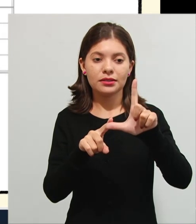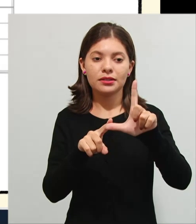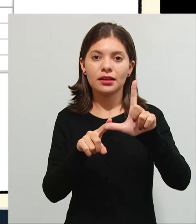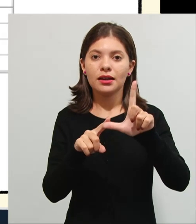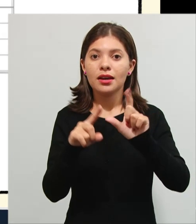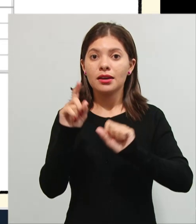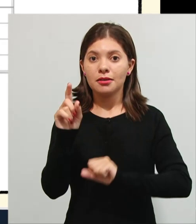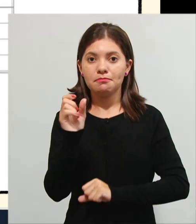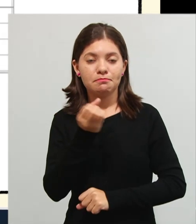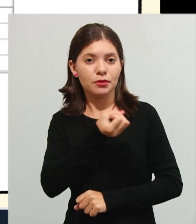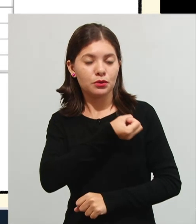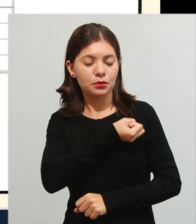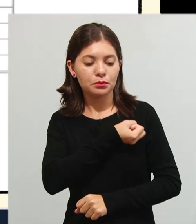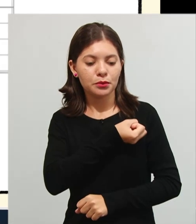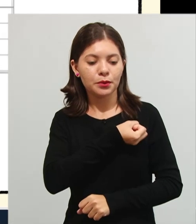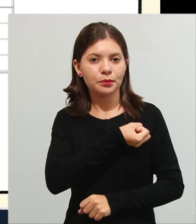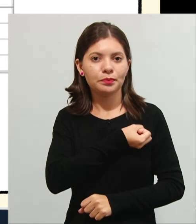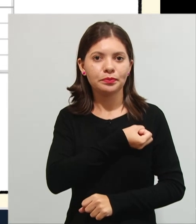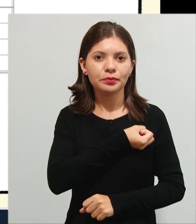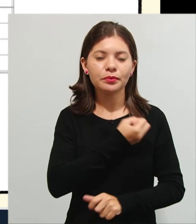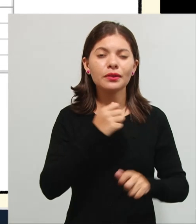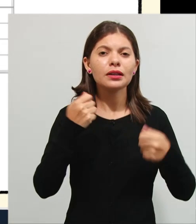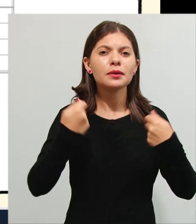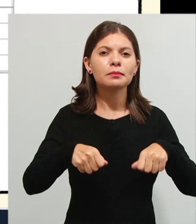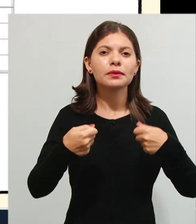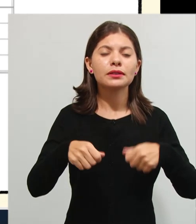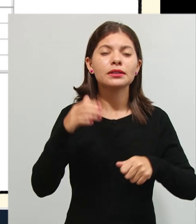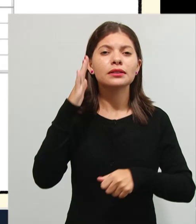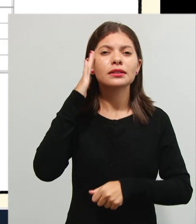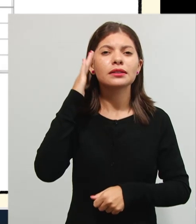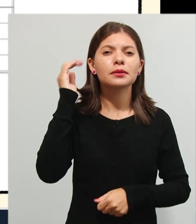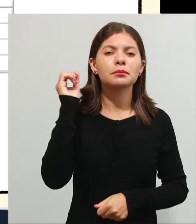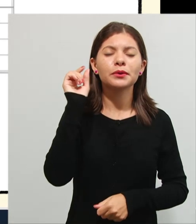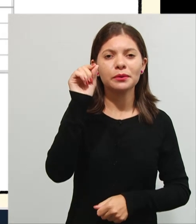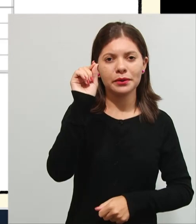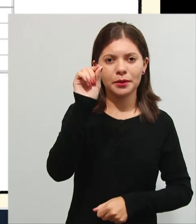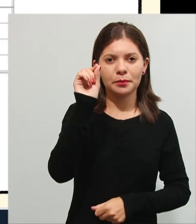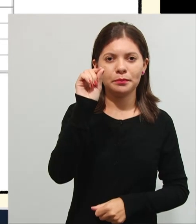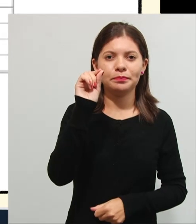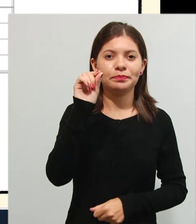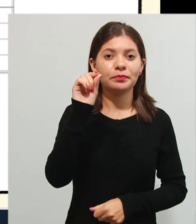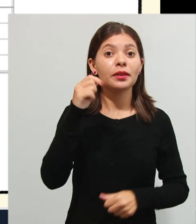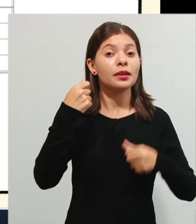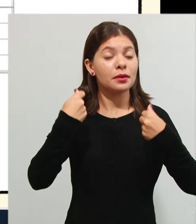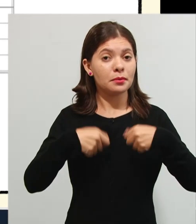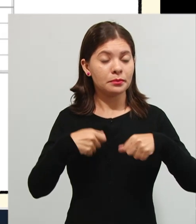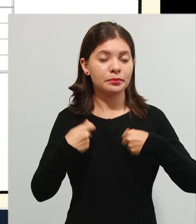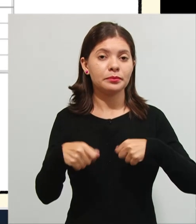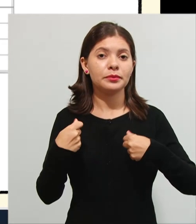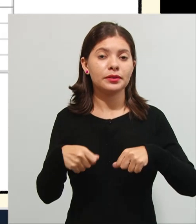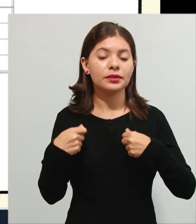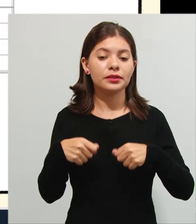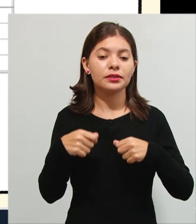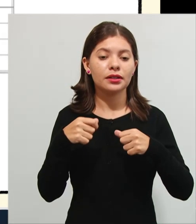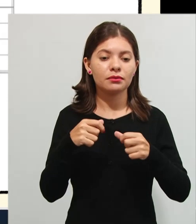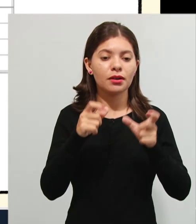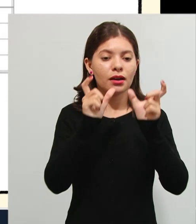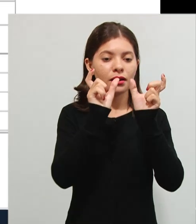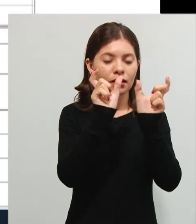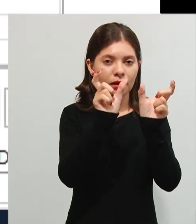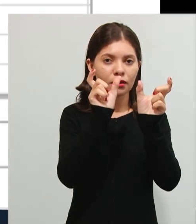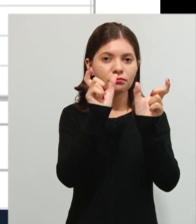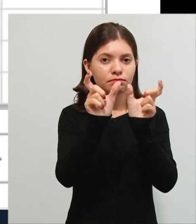tenho números, ok? O que a gente precisa saber aqui? A gente precisa saber que